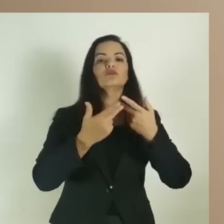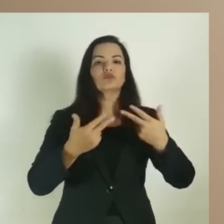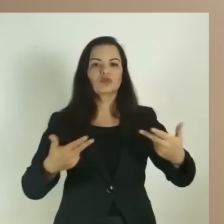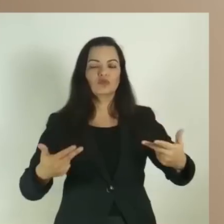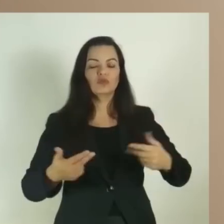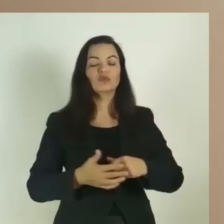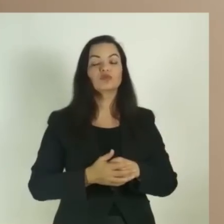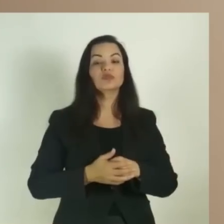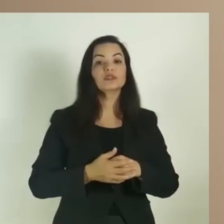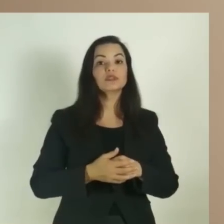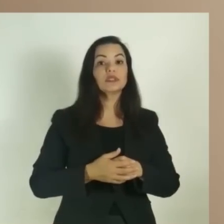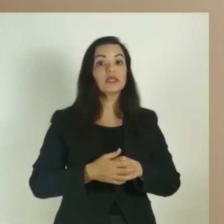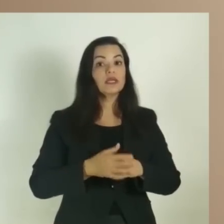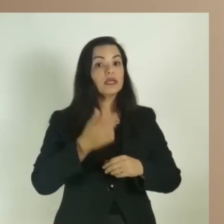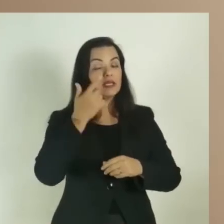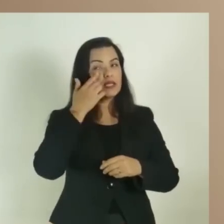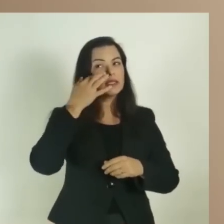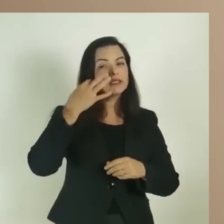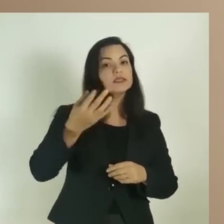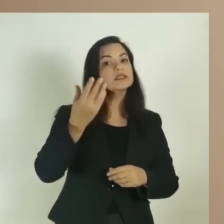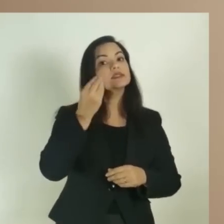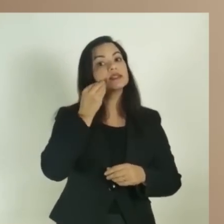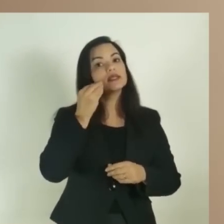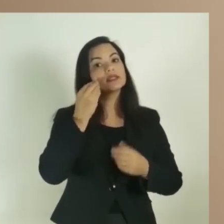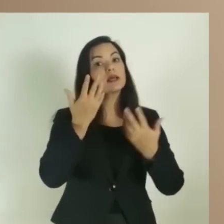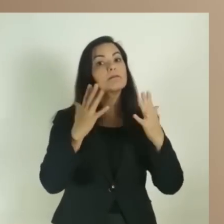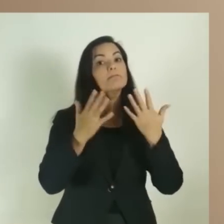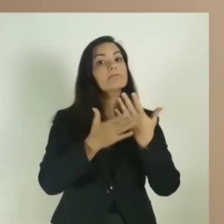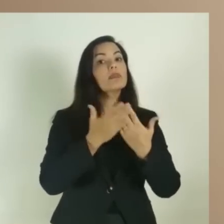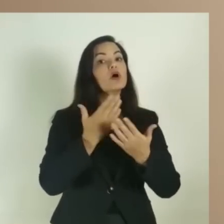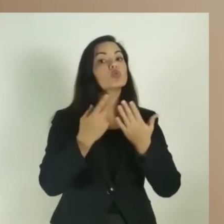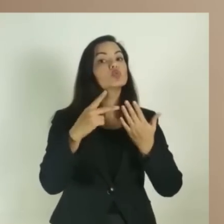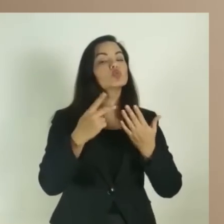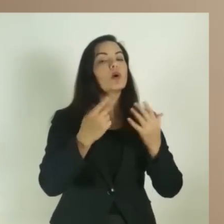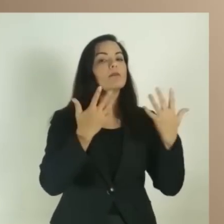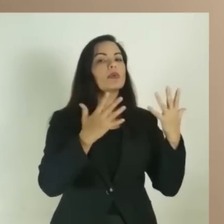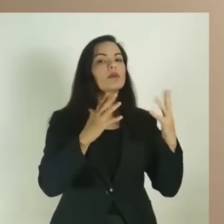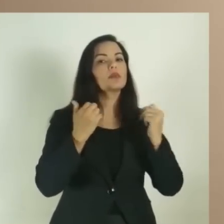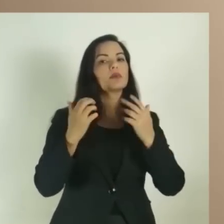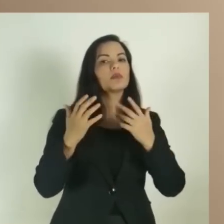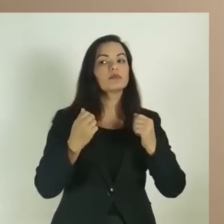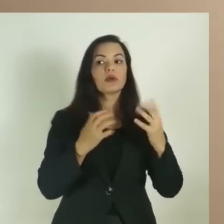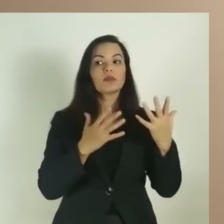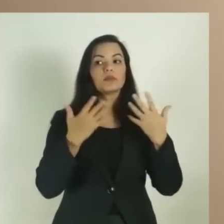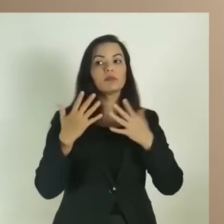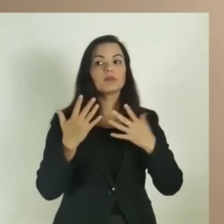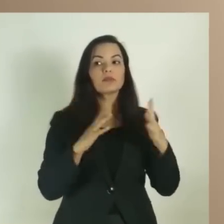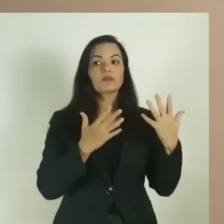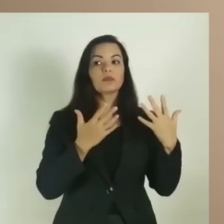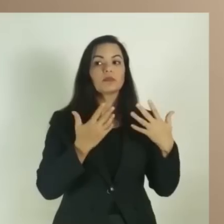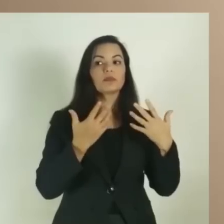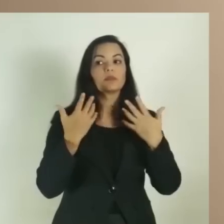versão, tente acompanhá-la com as palmas, fazendo o seguinte ritmo.